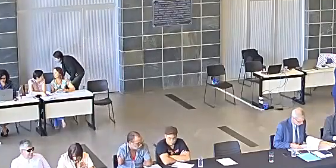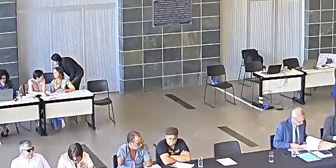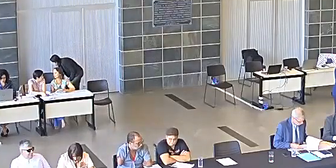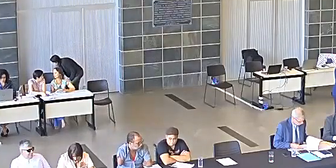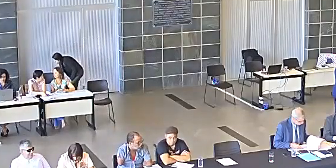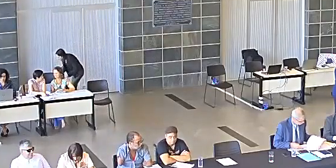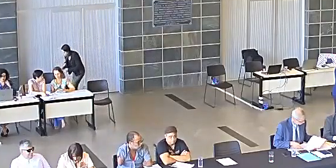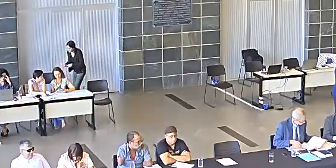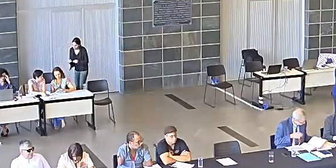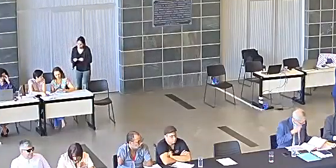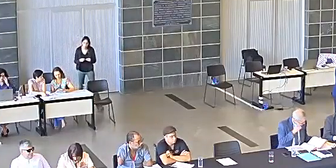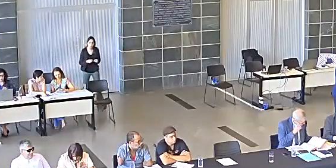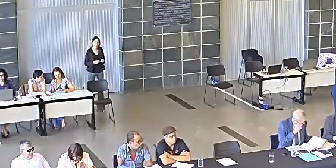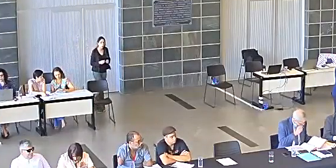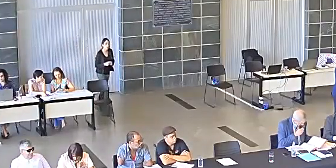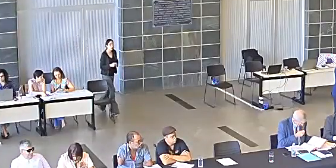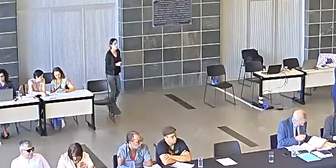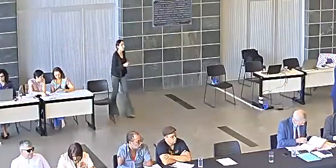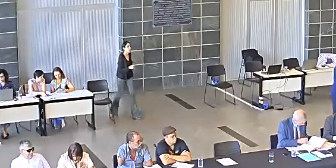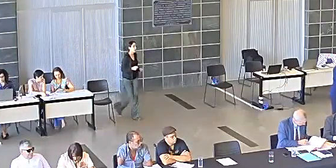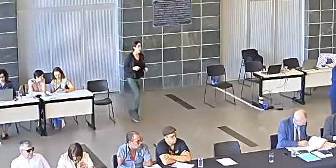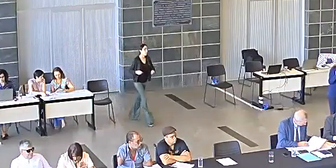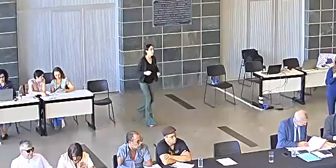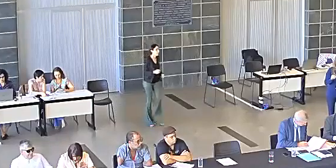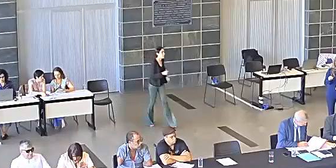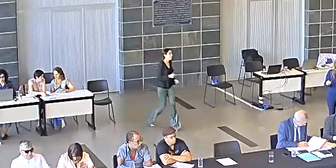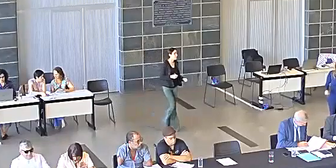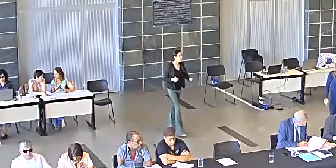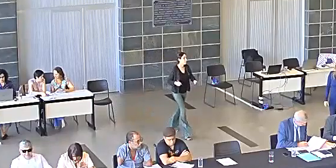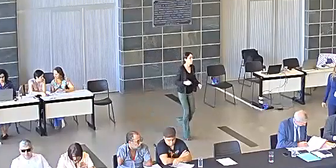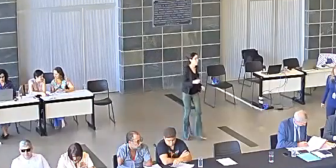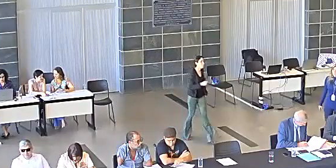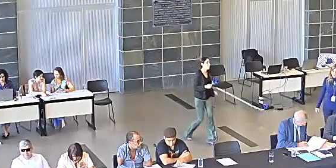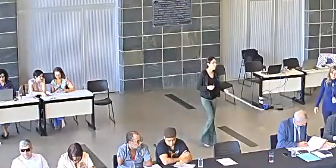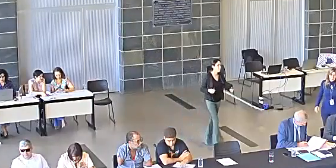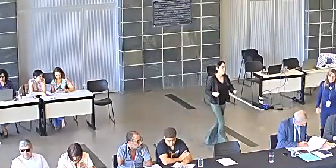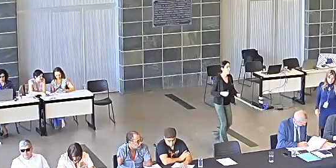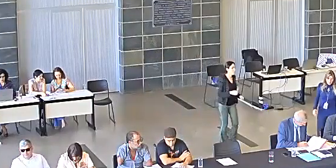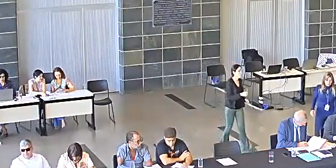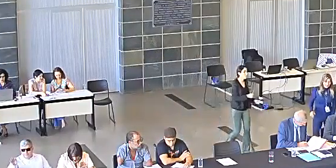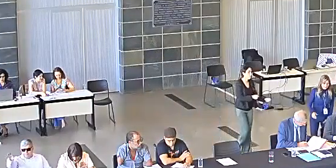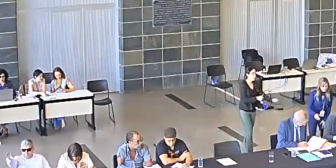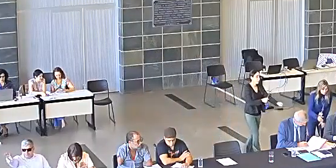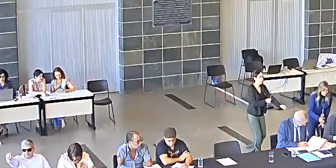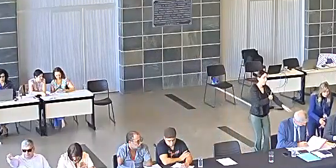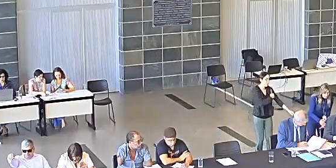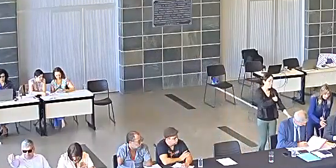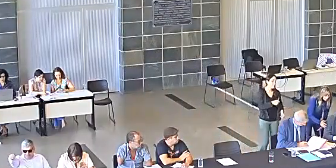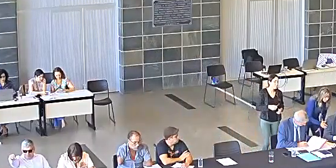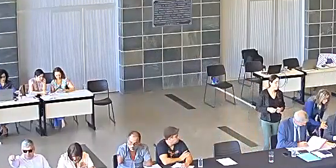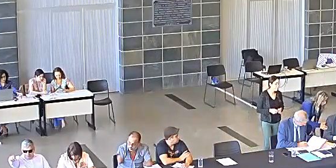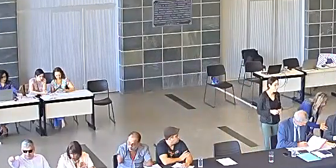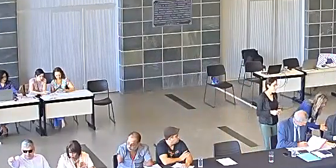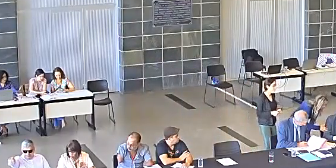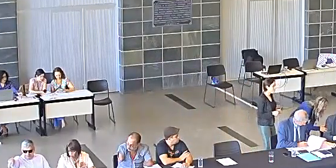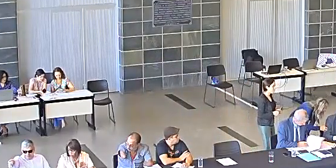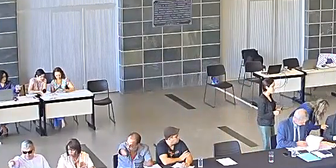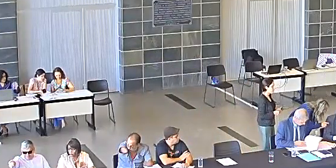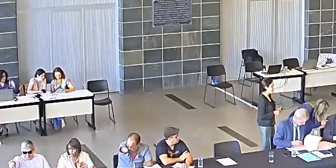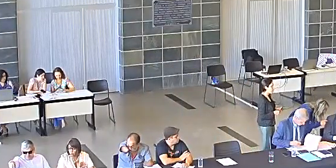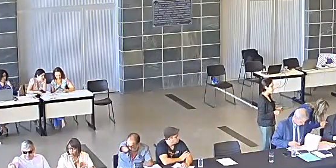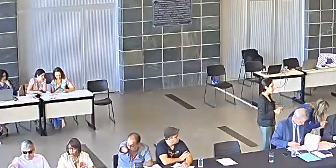desse desta questão e da visibilidade é fundamental Porque pelos dados do IBGE né